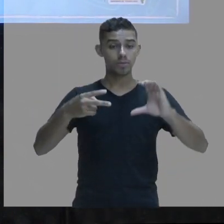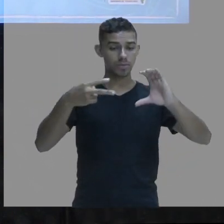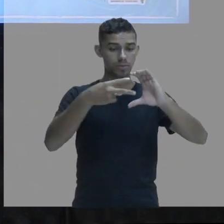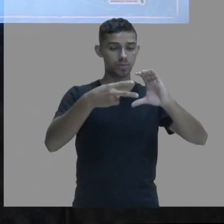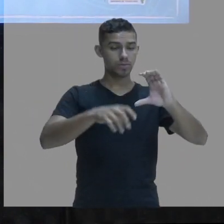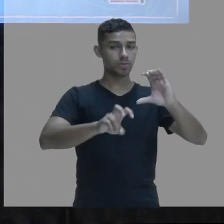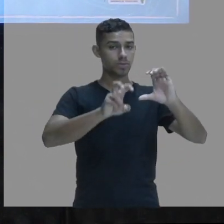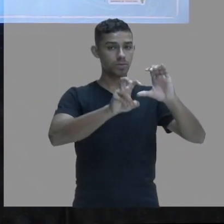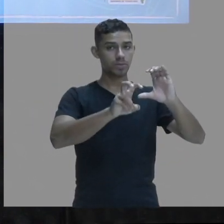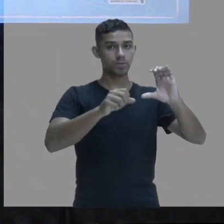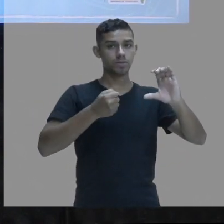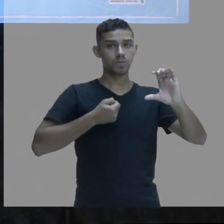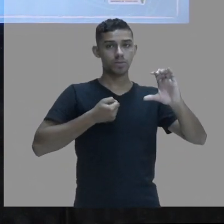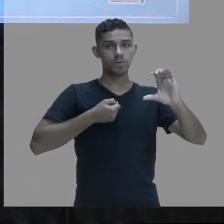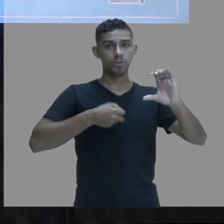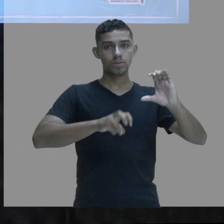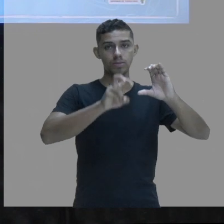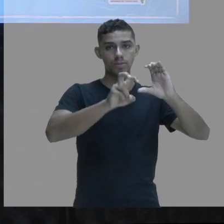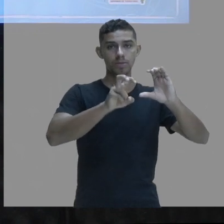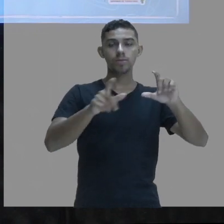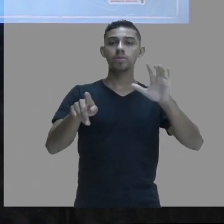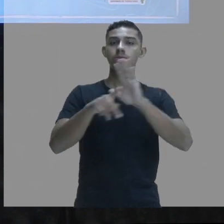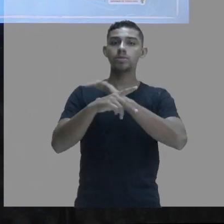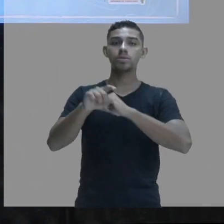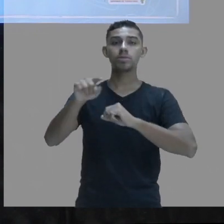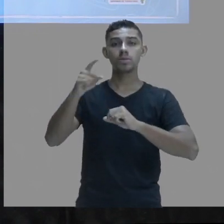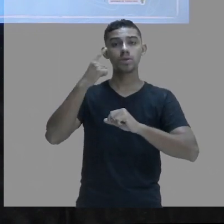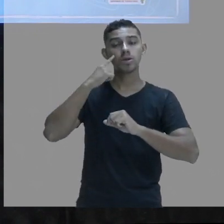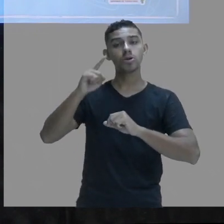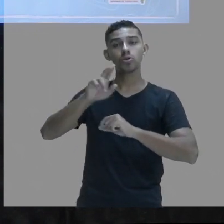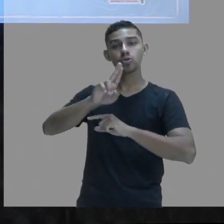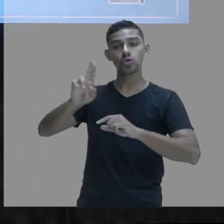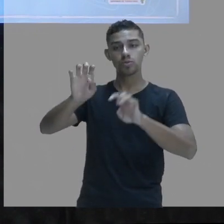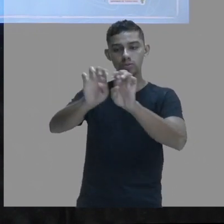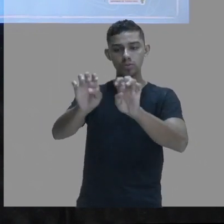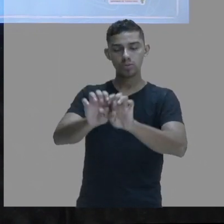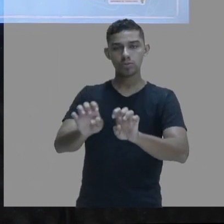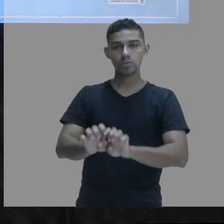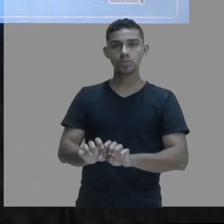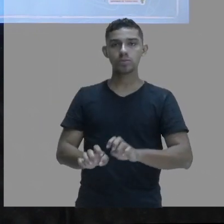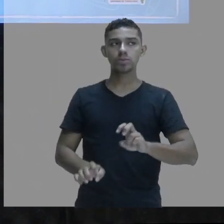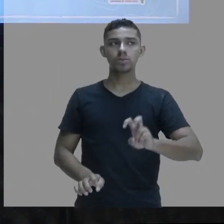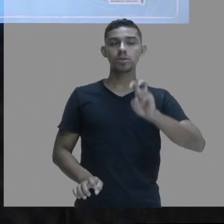grupo metil se encontra no carbono 5. O nome dessa estrutura vai ser 5-metil,